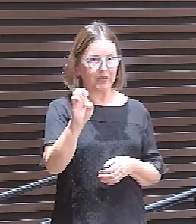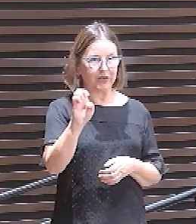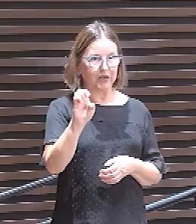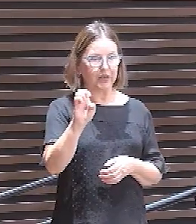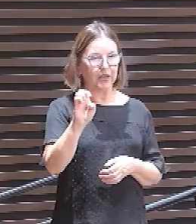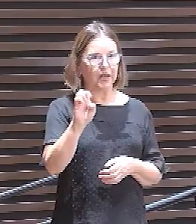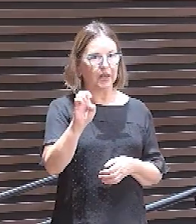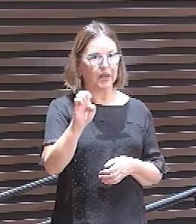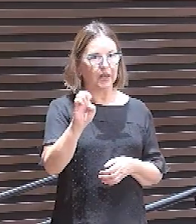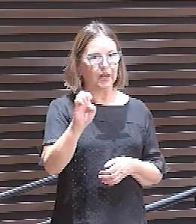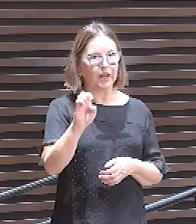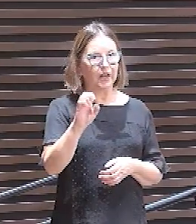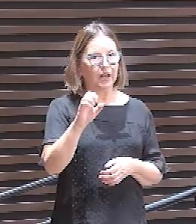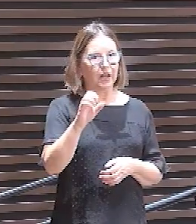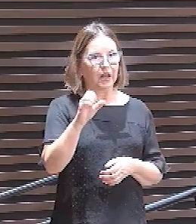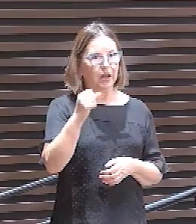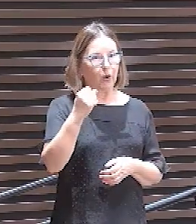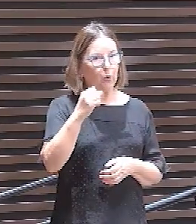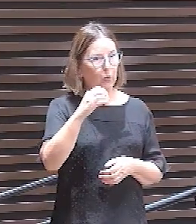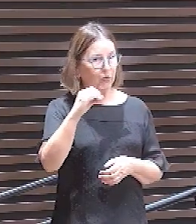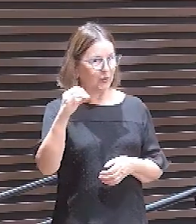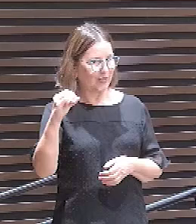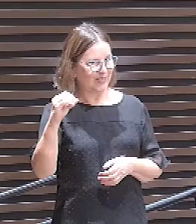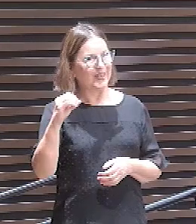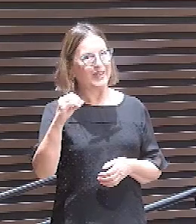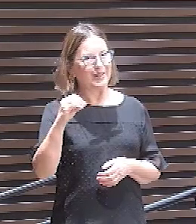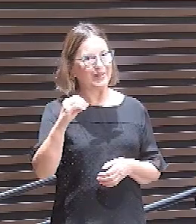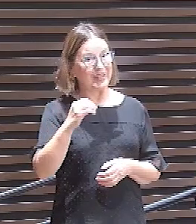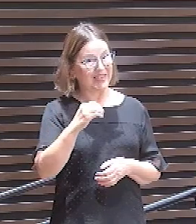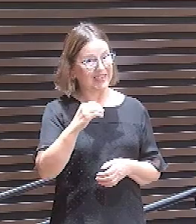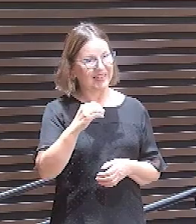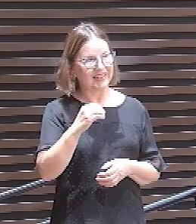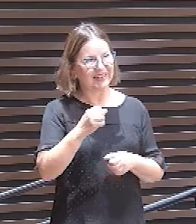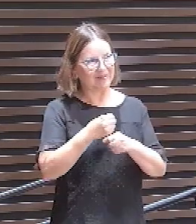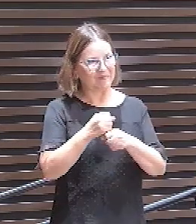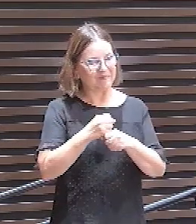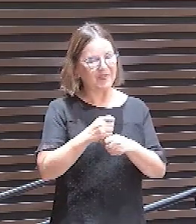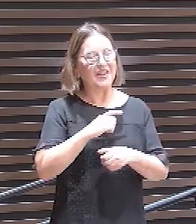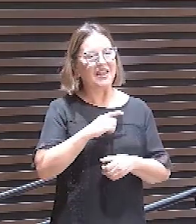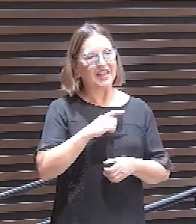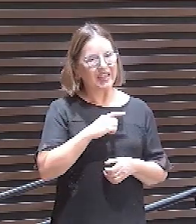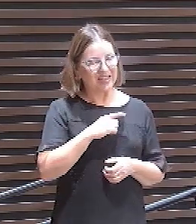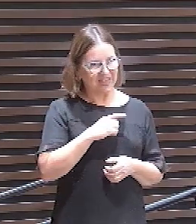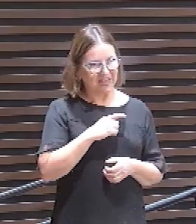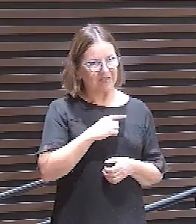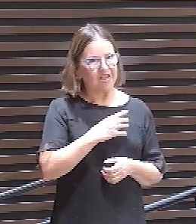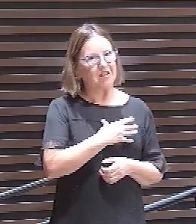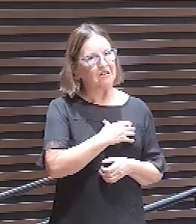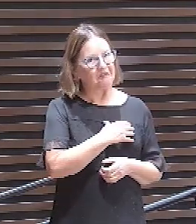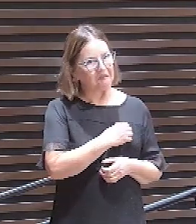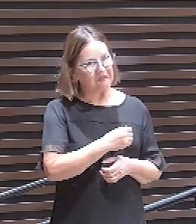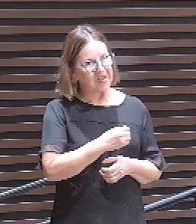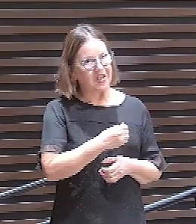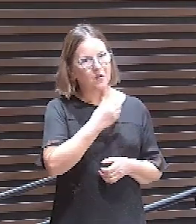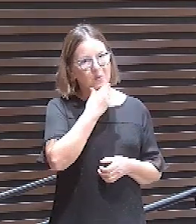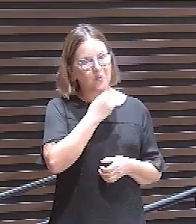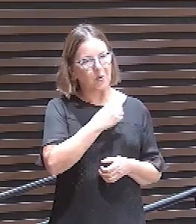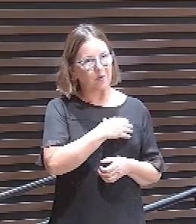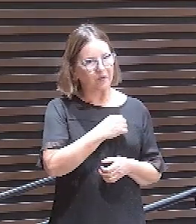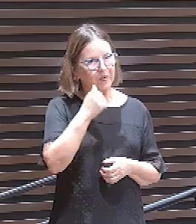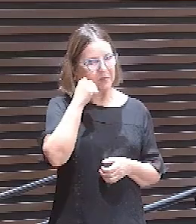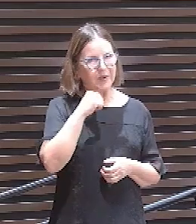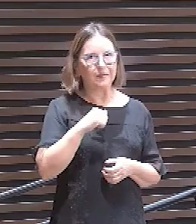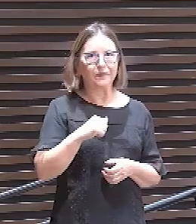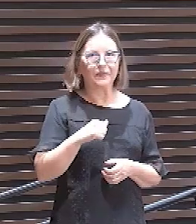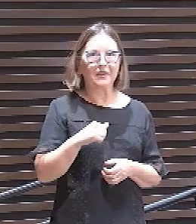teve filhos e filhas. E todos os dias de Jared foram